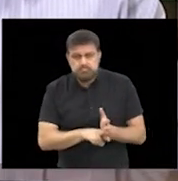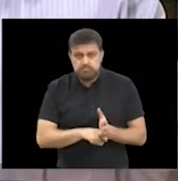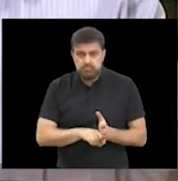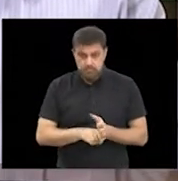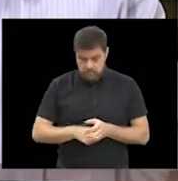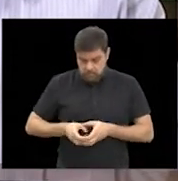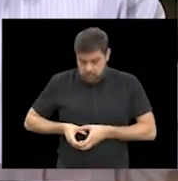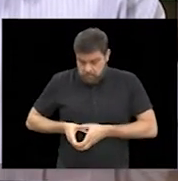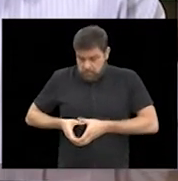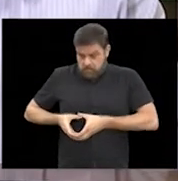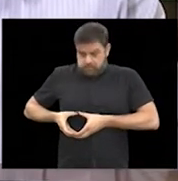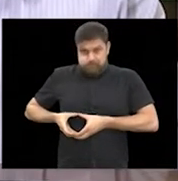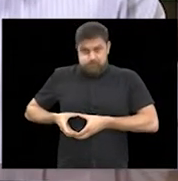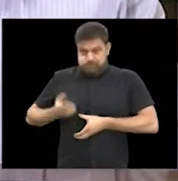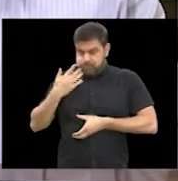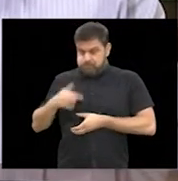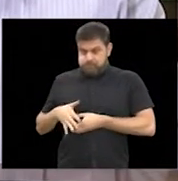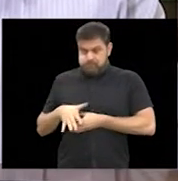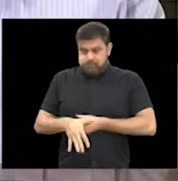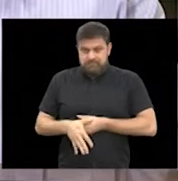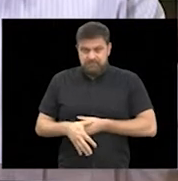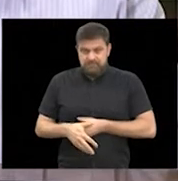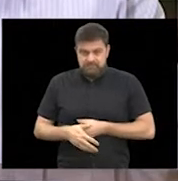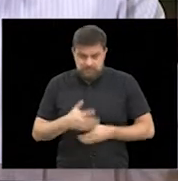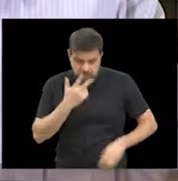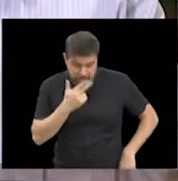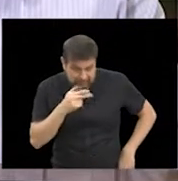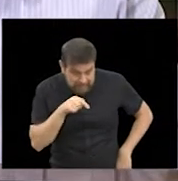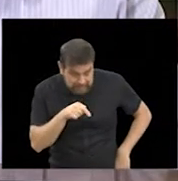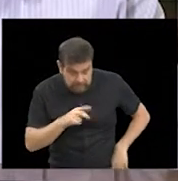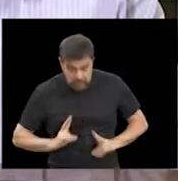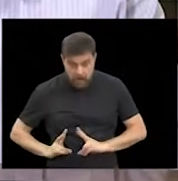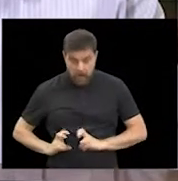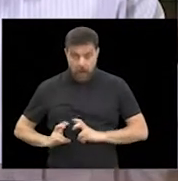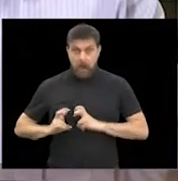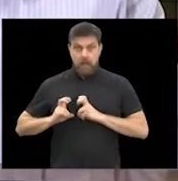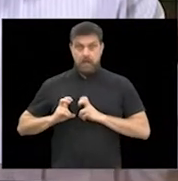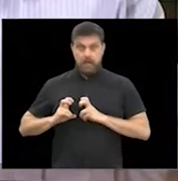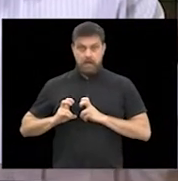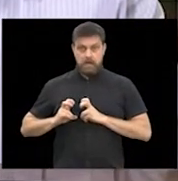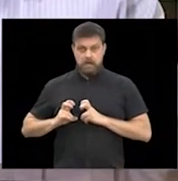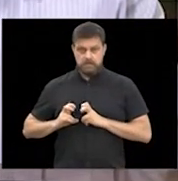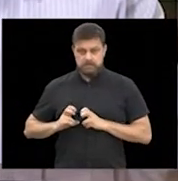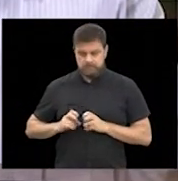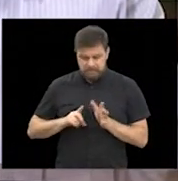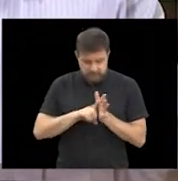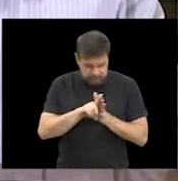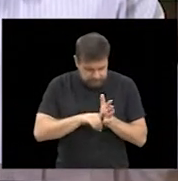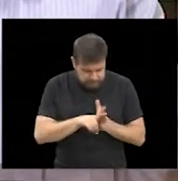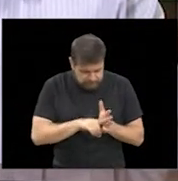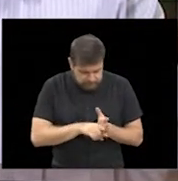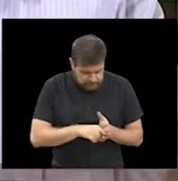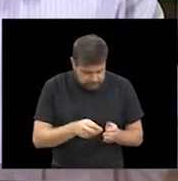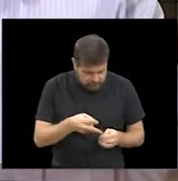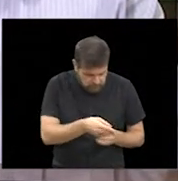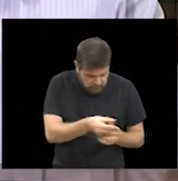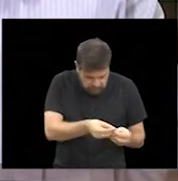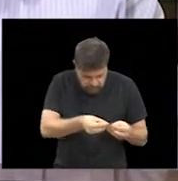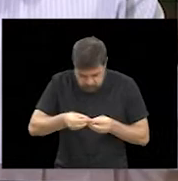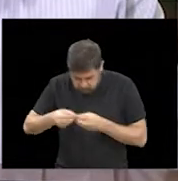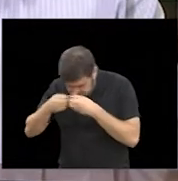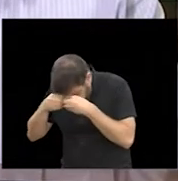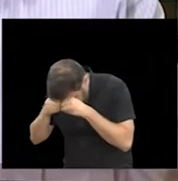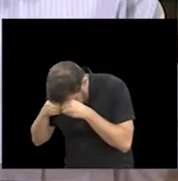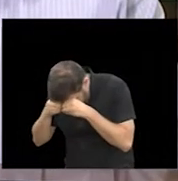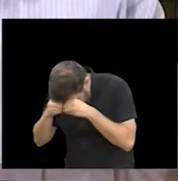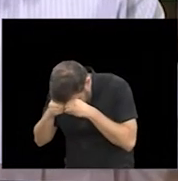úlcera é muito grande, dá uma aparência de ser um câncer gástrico. As biópsias feitas para ver se é câncer ou